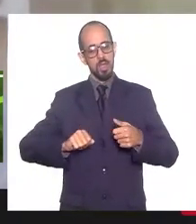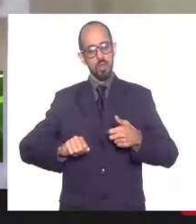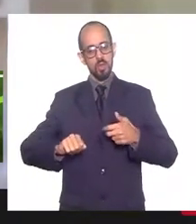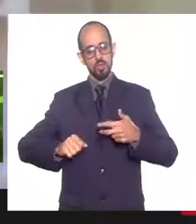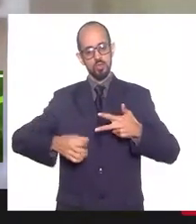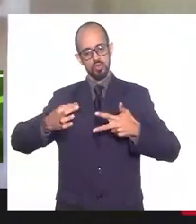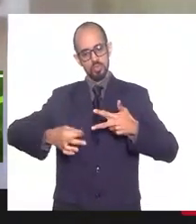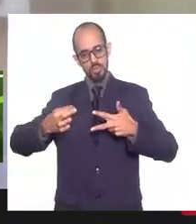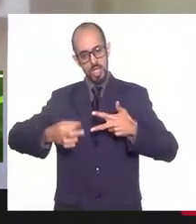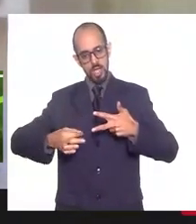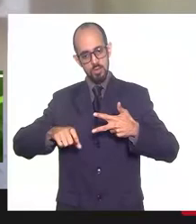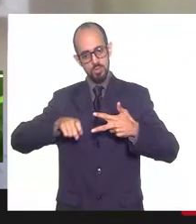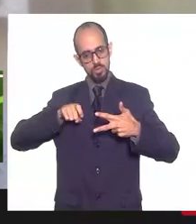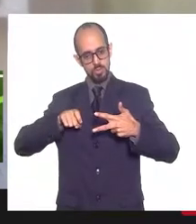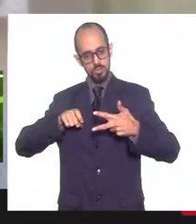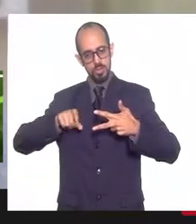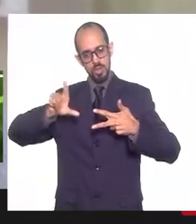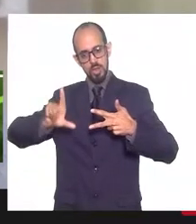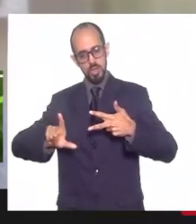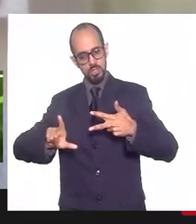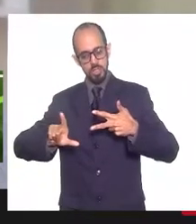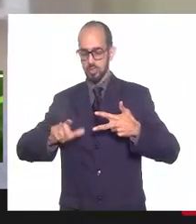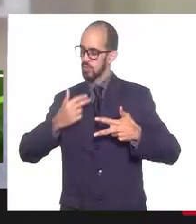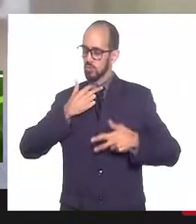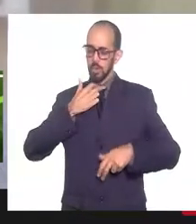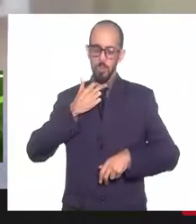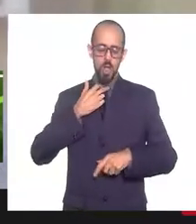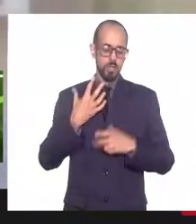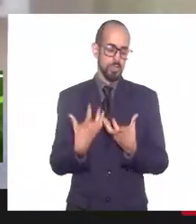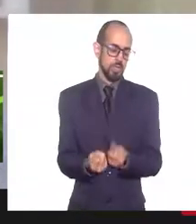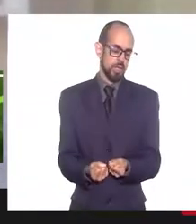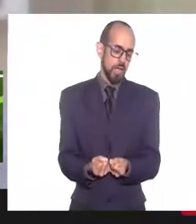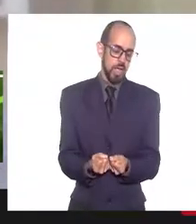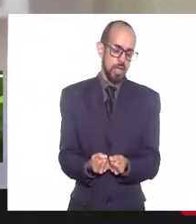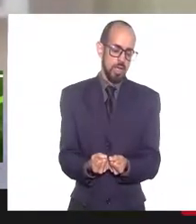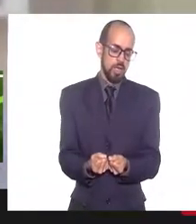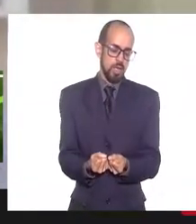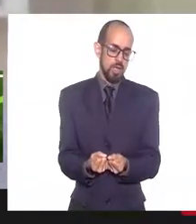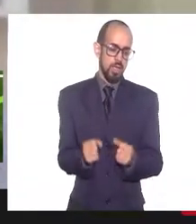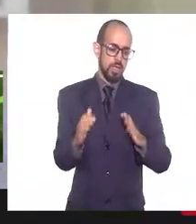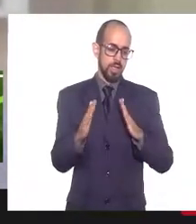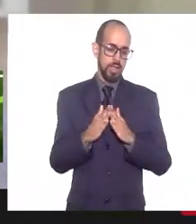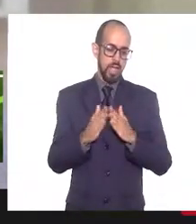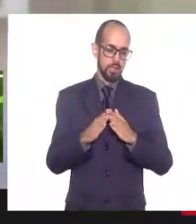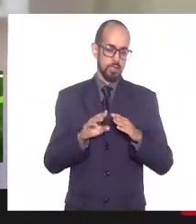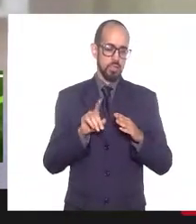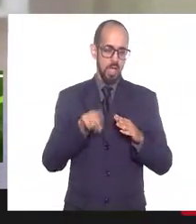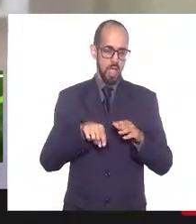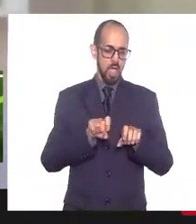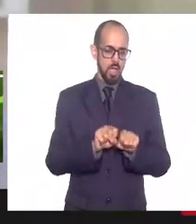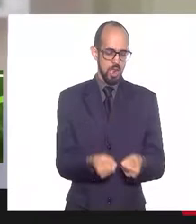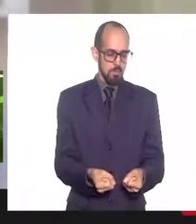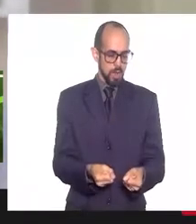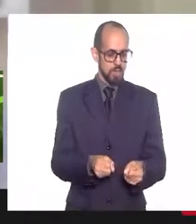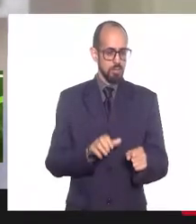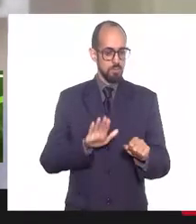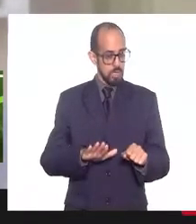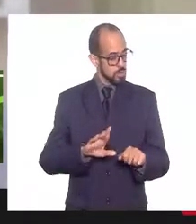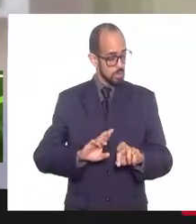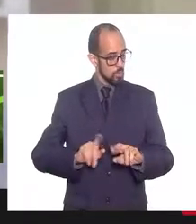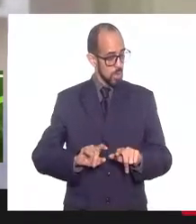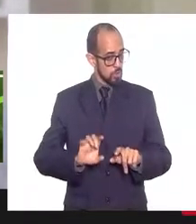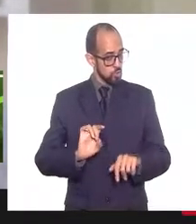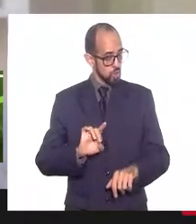judiciário, muito menos do legislativo. Casas são quebradas, mas não somente isso.